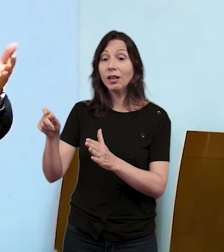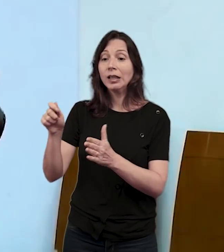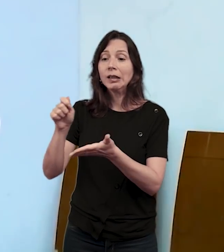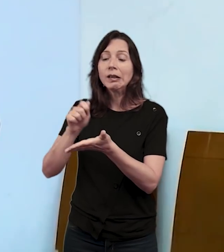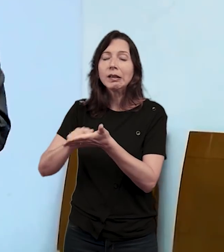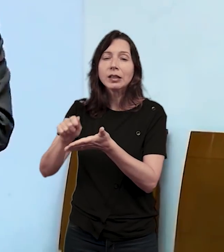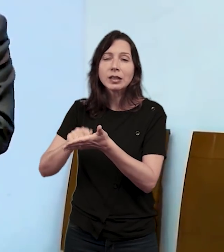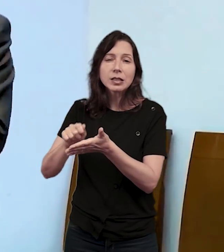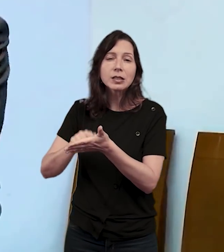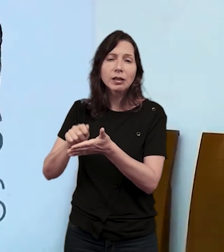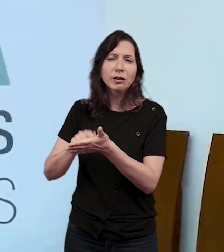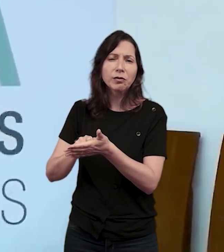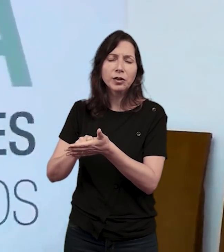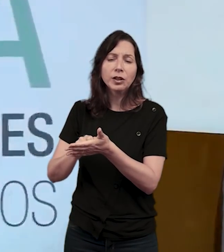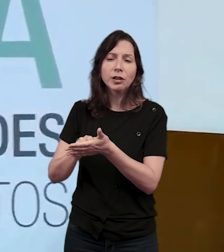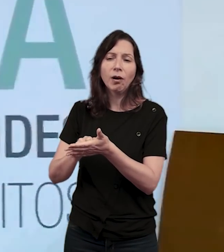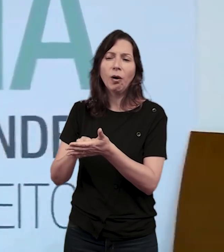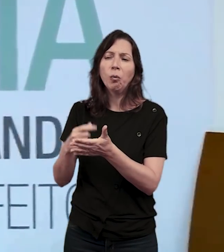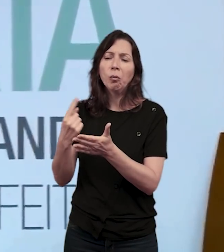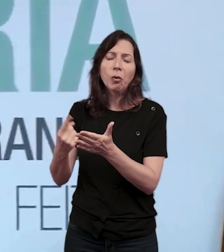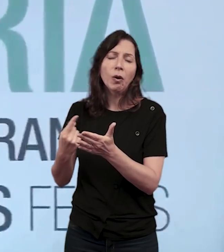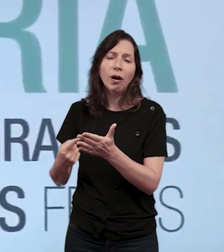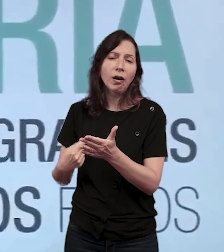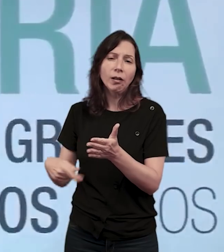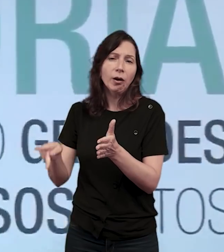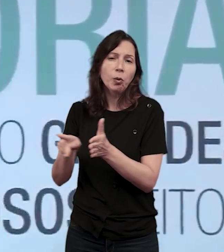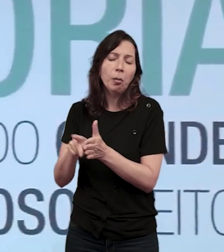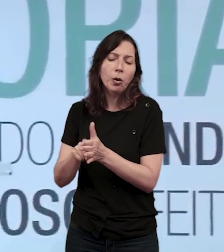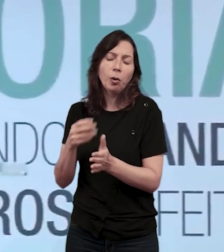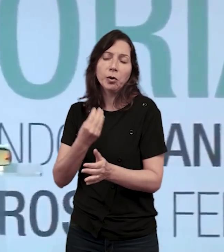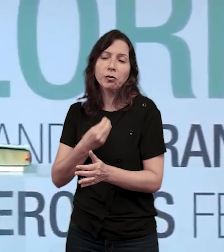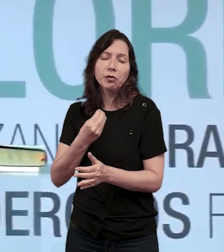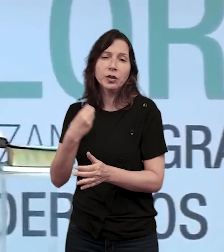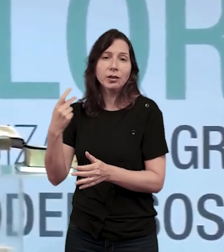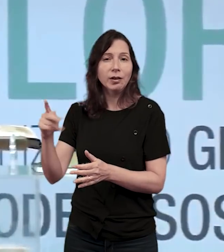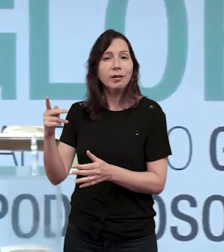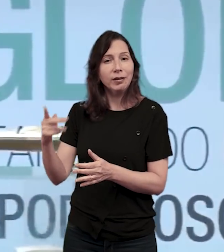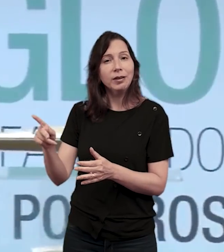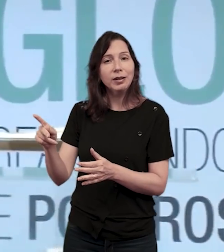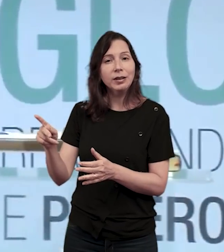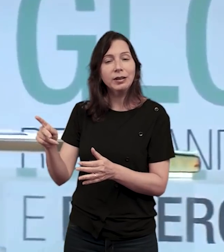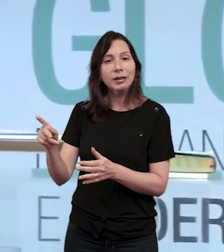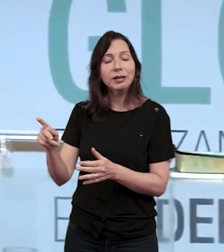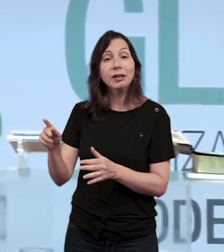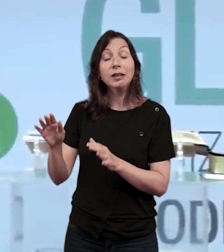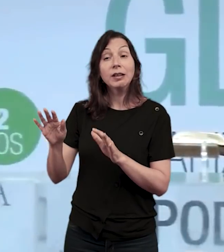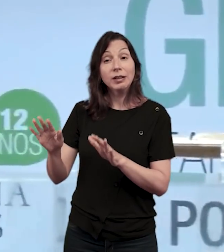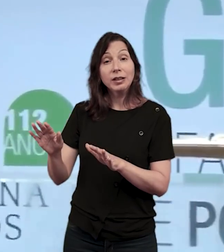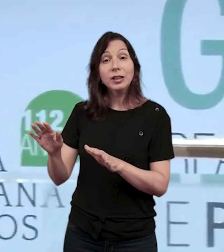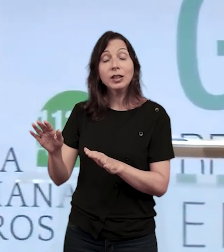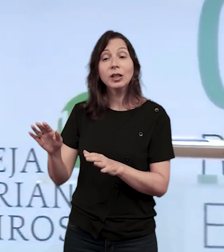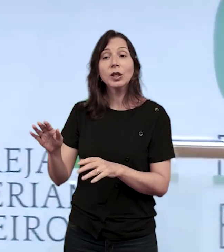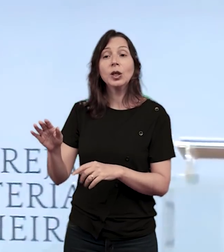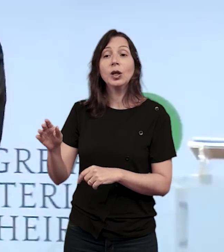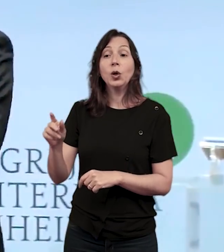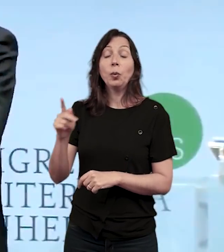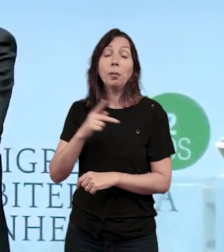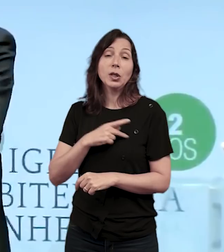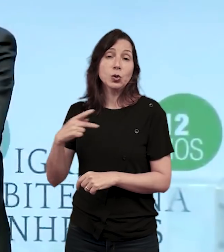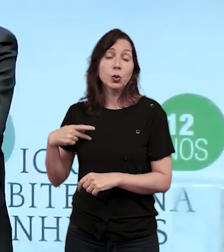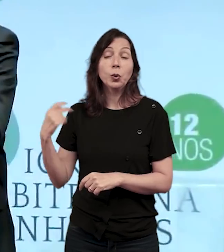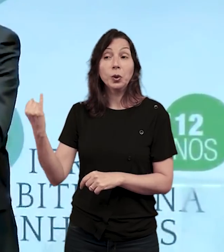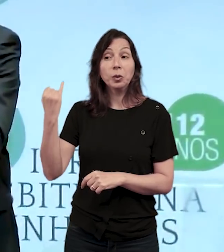e publicou o livro. E perguntaram para Wesley, qual é a obra mais importante depois da Bíblia para que alguém conheça a Deus? Ele